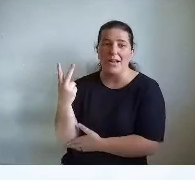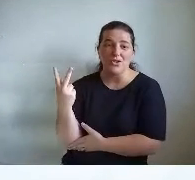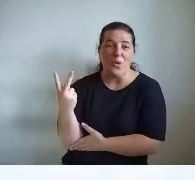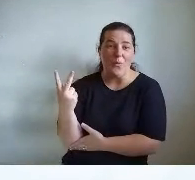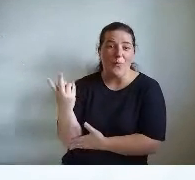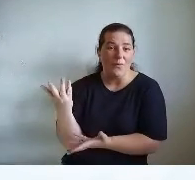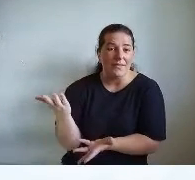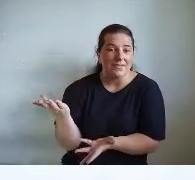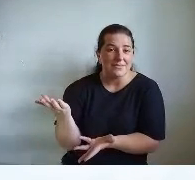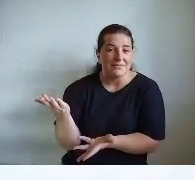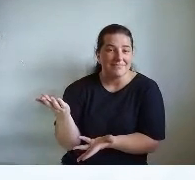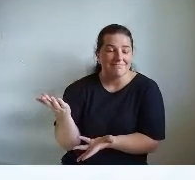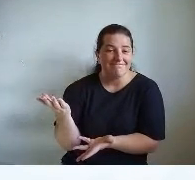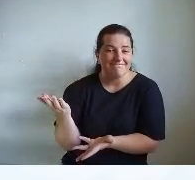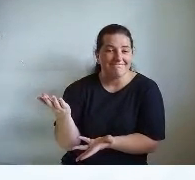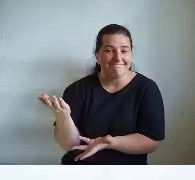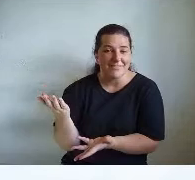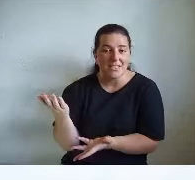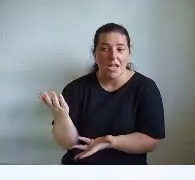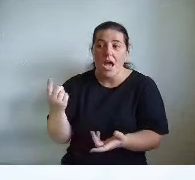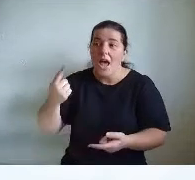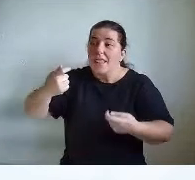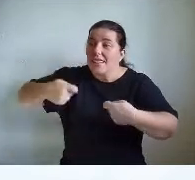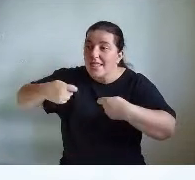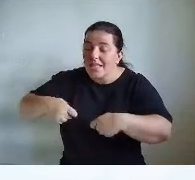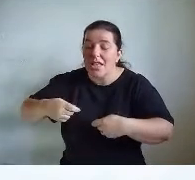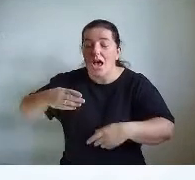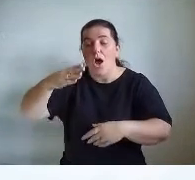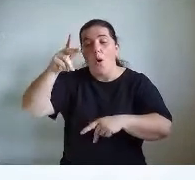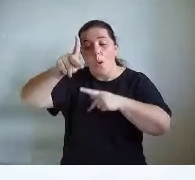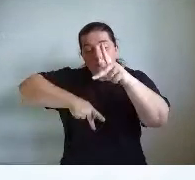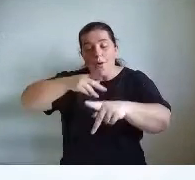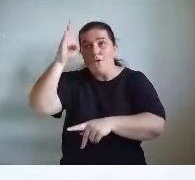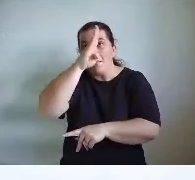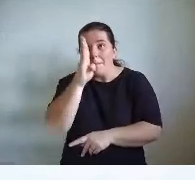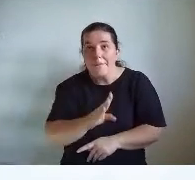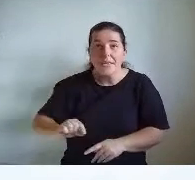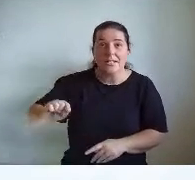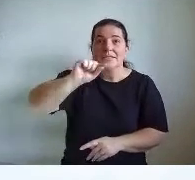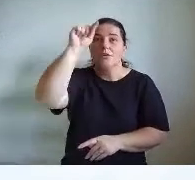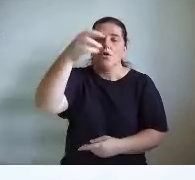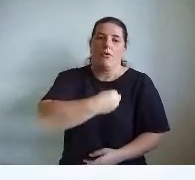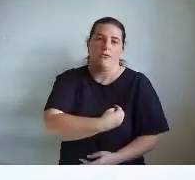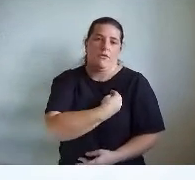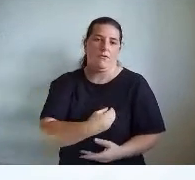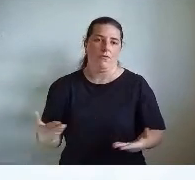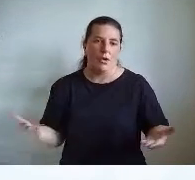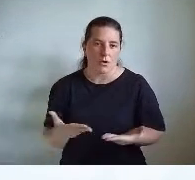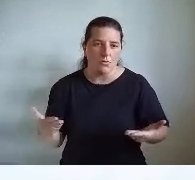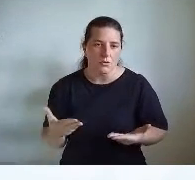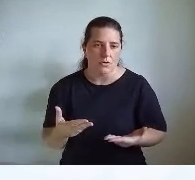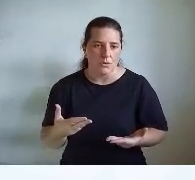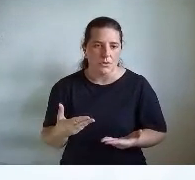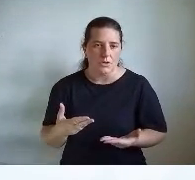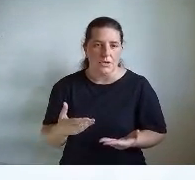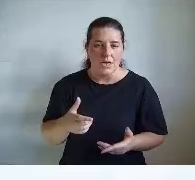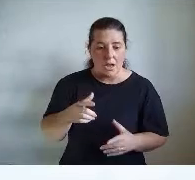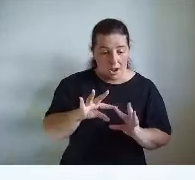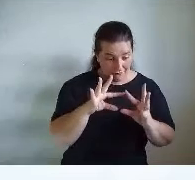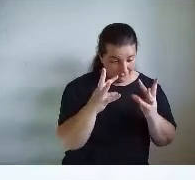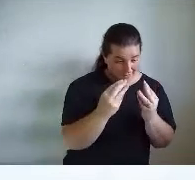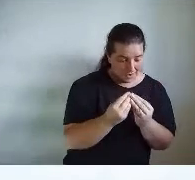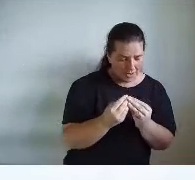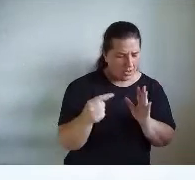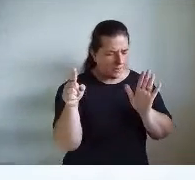necessidade que hoje vive o povo brasileiro. Obviamente que se você perguntar para uma família, ou se aceita R$175 de